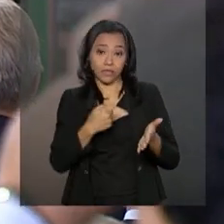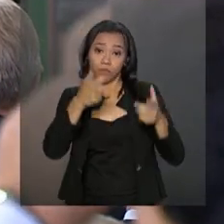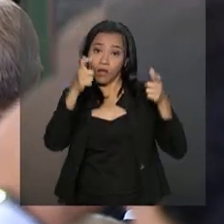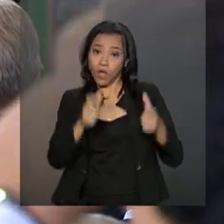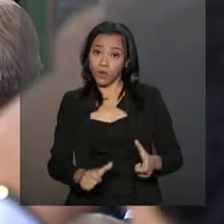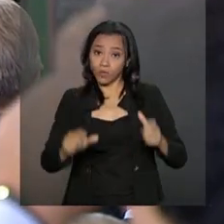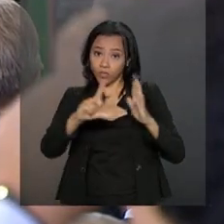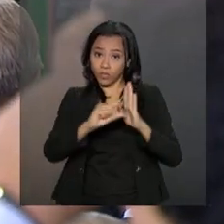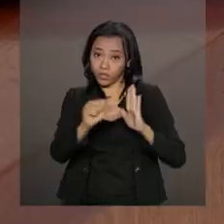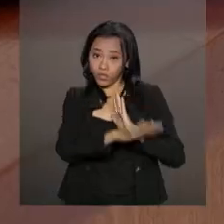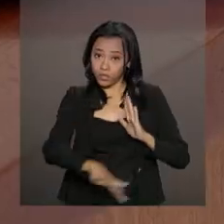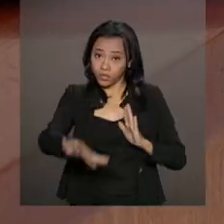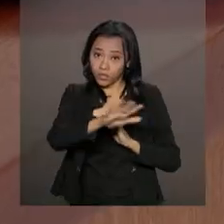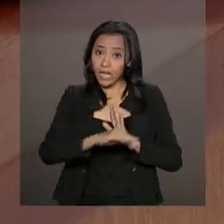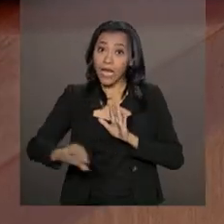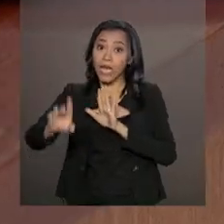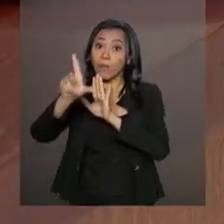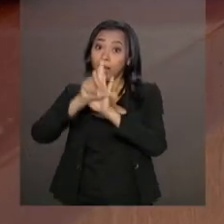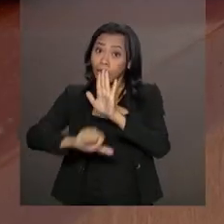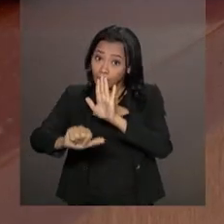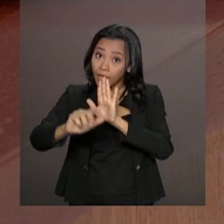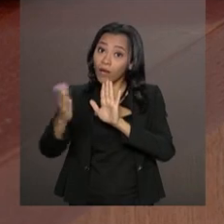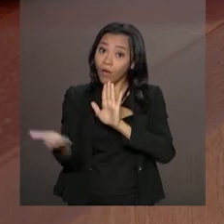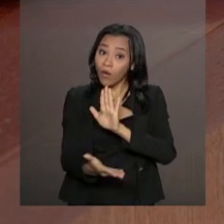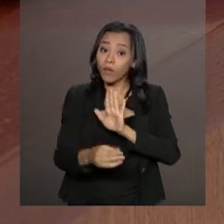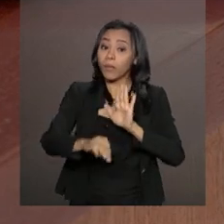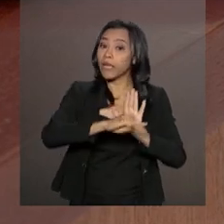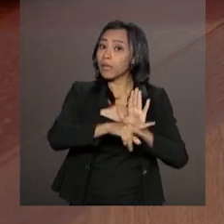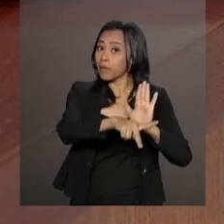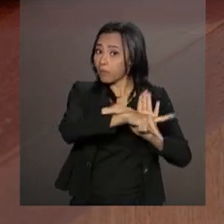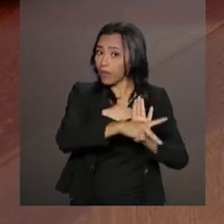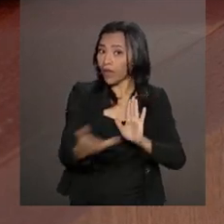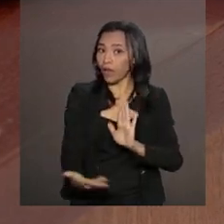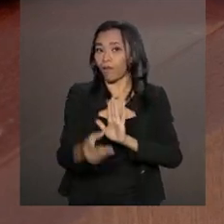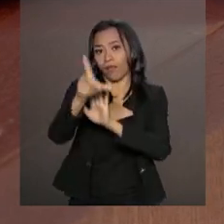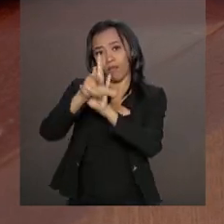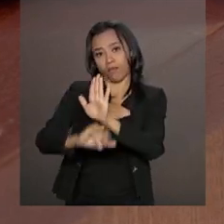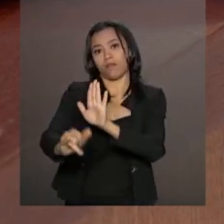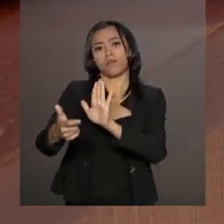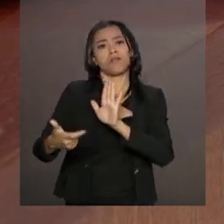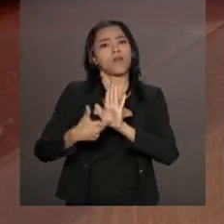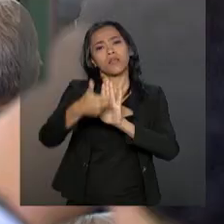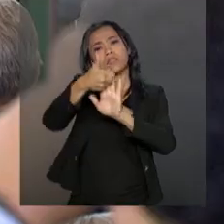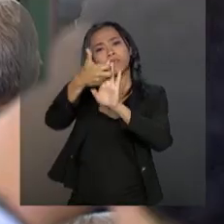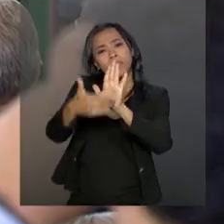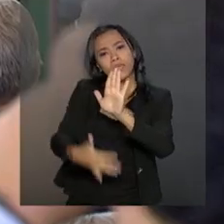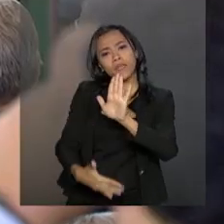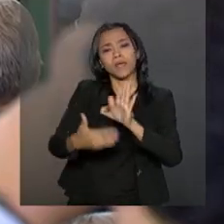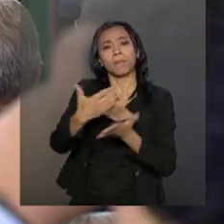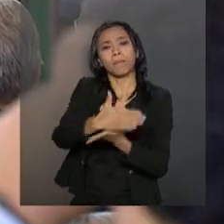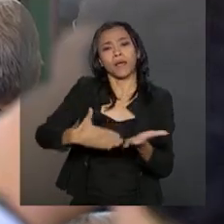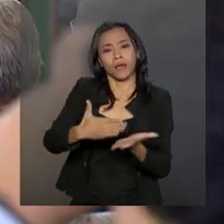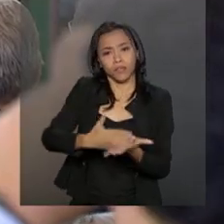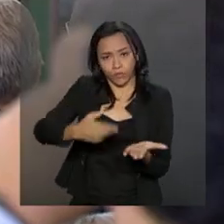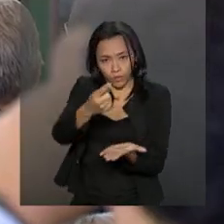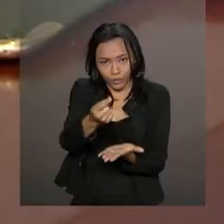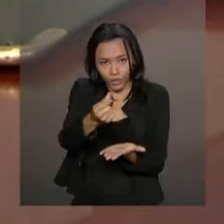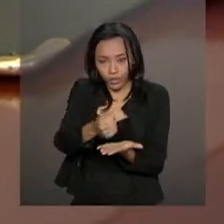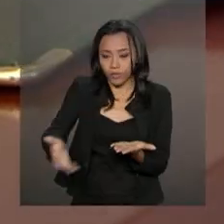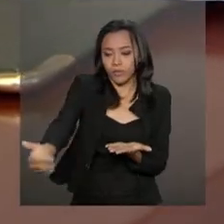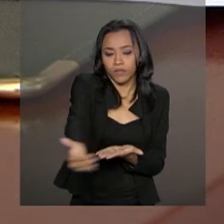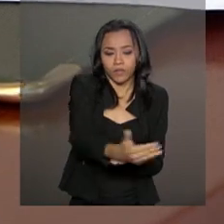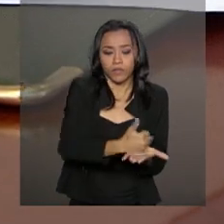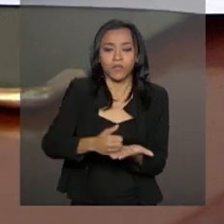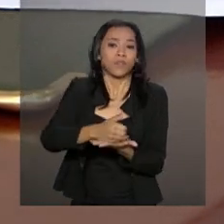transformou em lei uma medida provisória assinada em julho deste ano. A medida prevê que parte dos recursos arrecadados pela